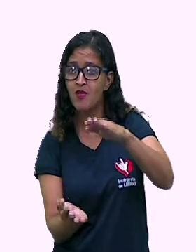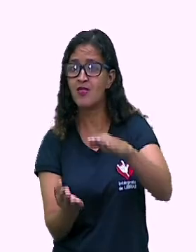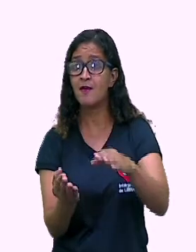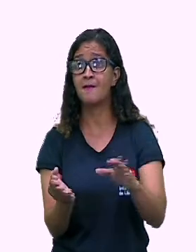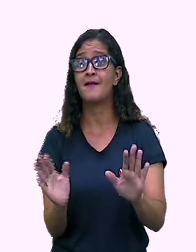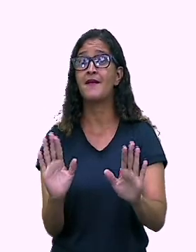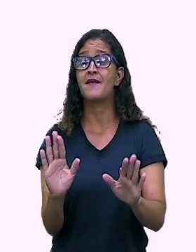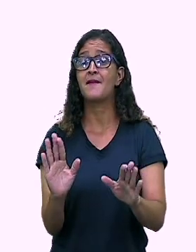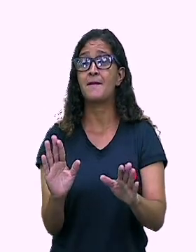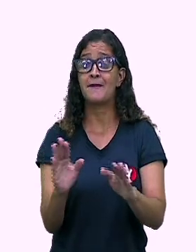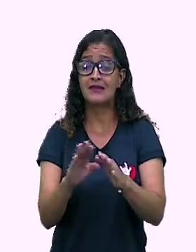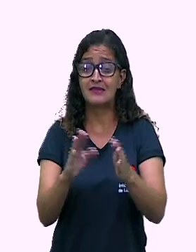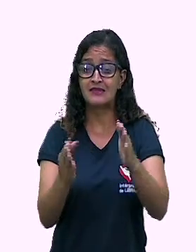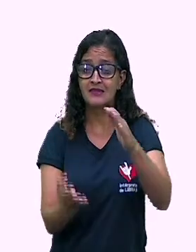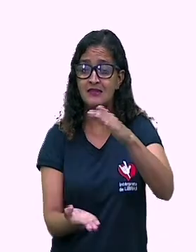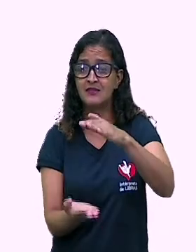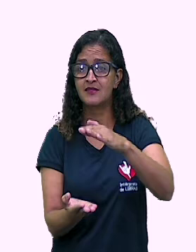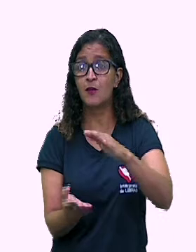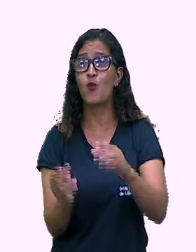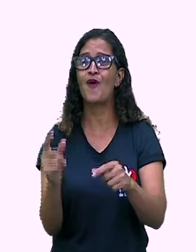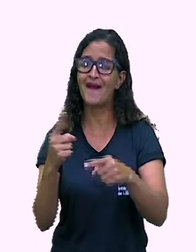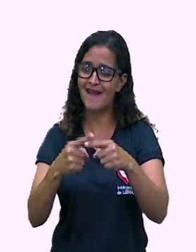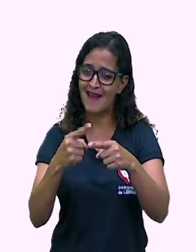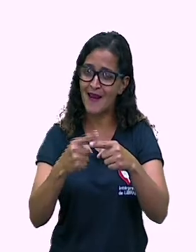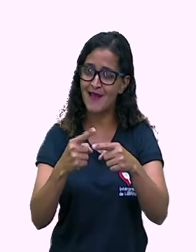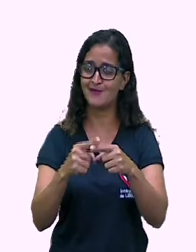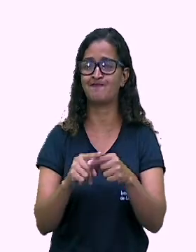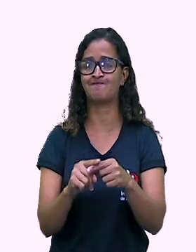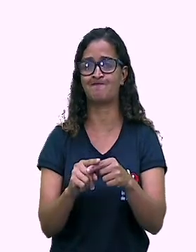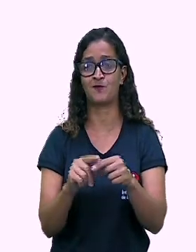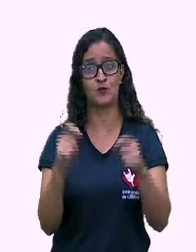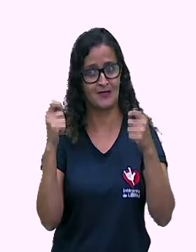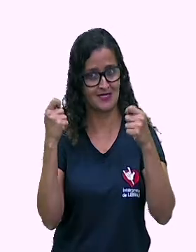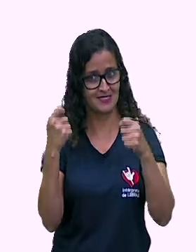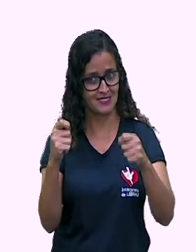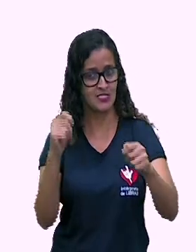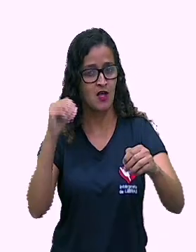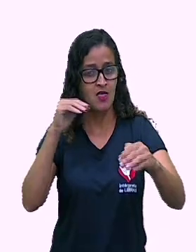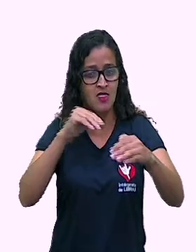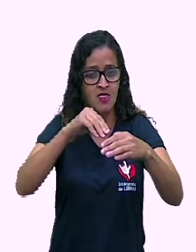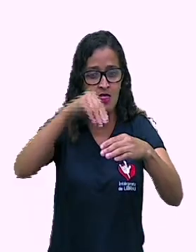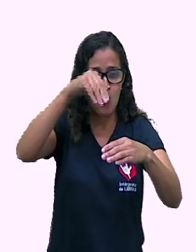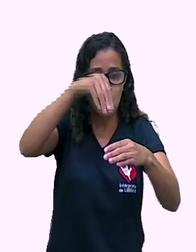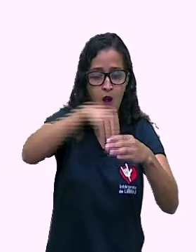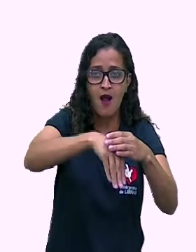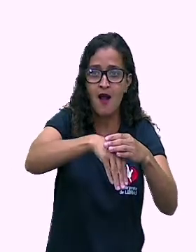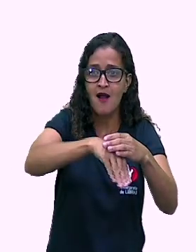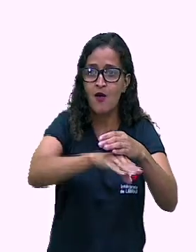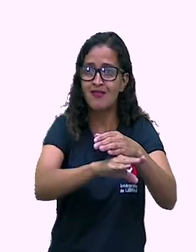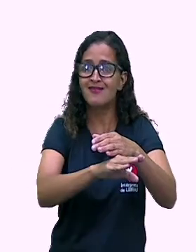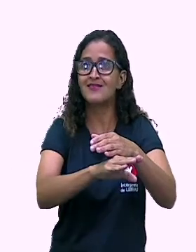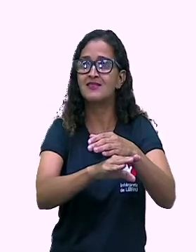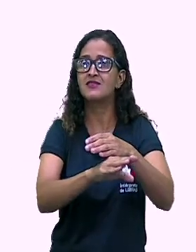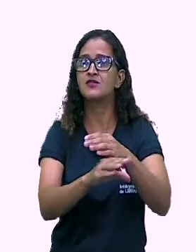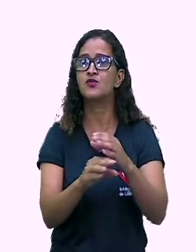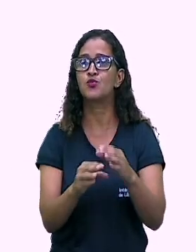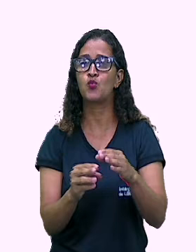acontece? O café, ele tem que ser armazenado em embalagem escura. Para o quê?